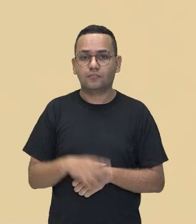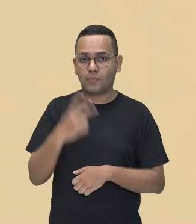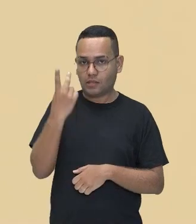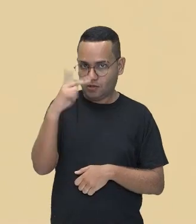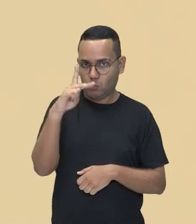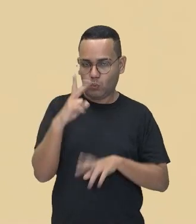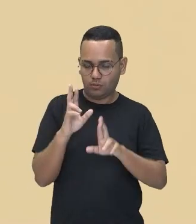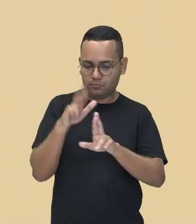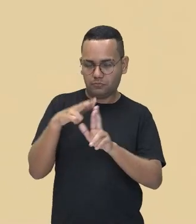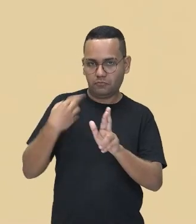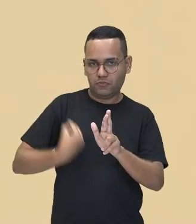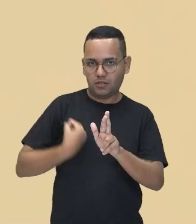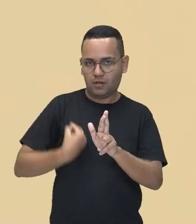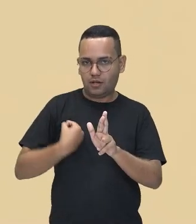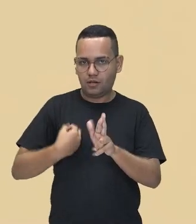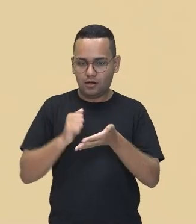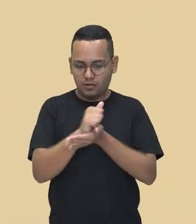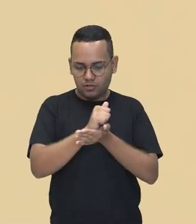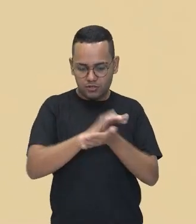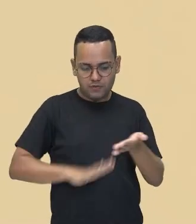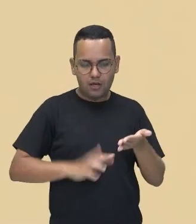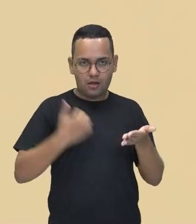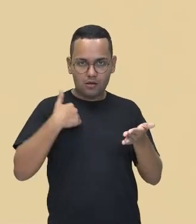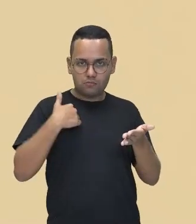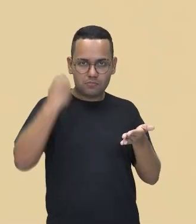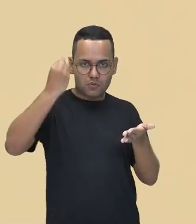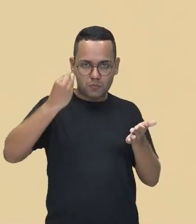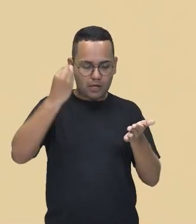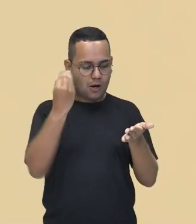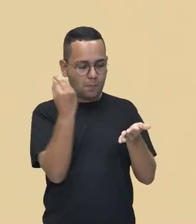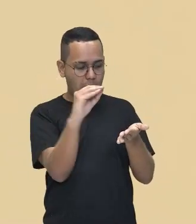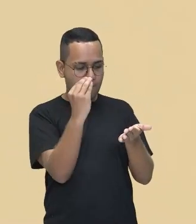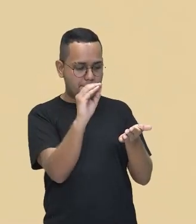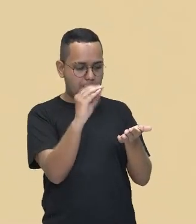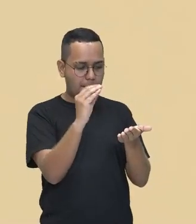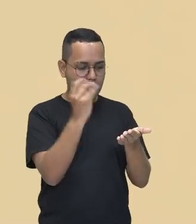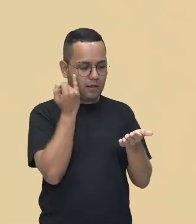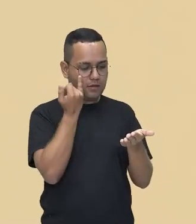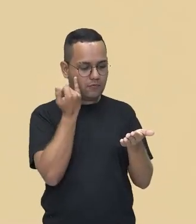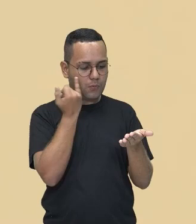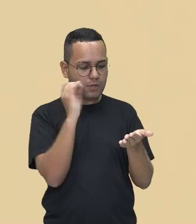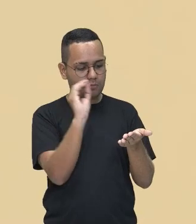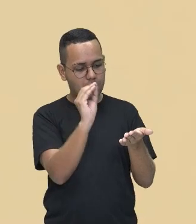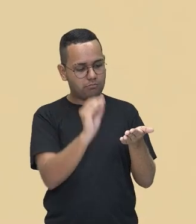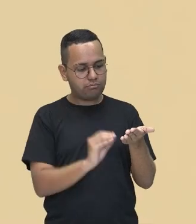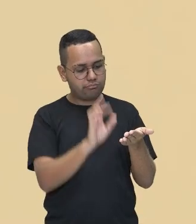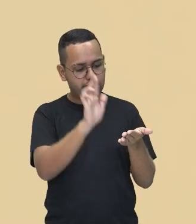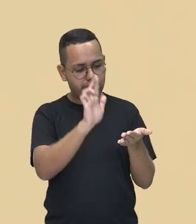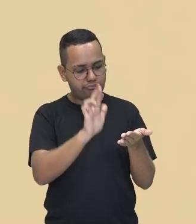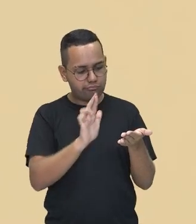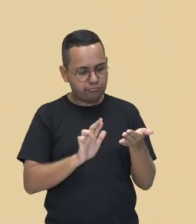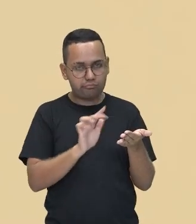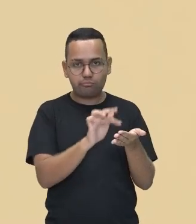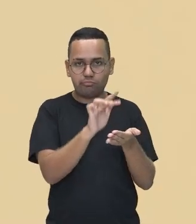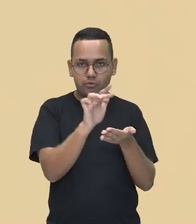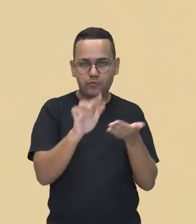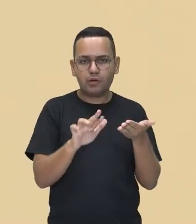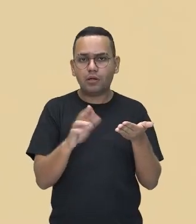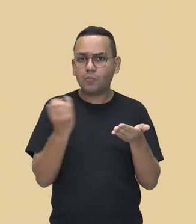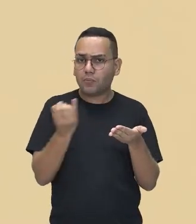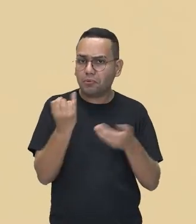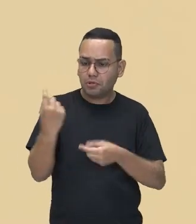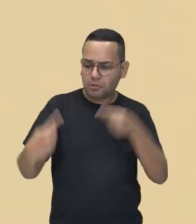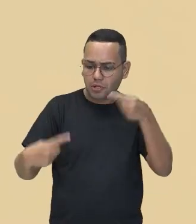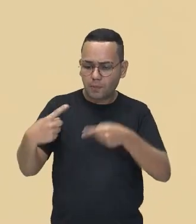realidade nesse seu trabalho. Por quê? Porque é importante, então, né, debater na sala de aula e mostrar para as